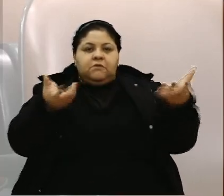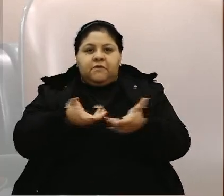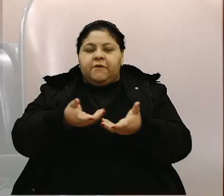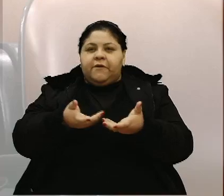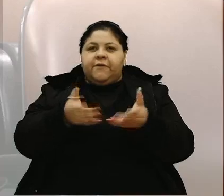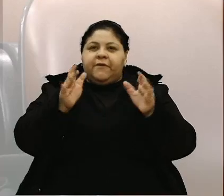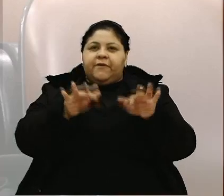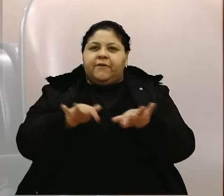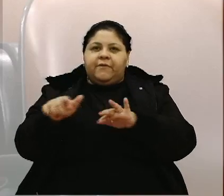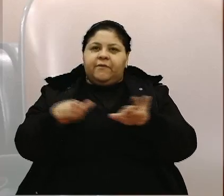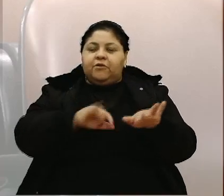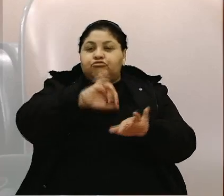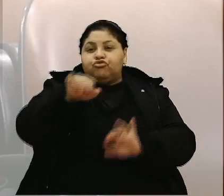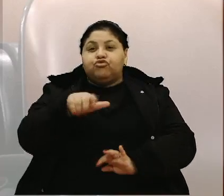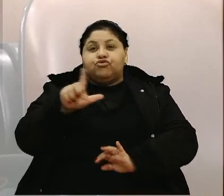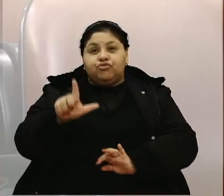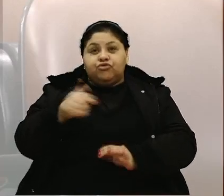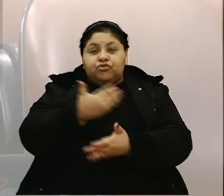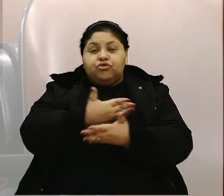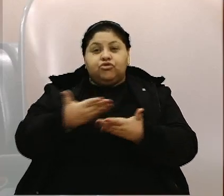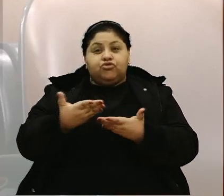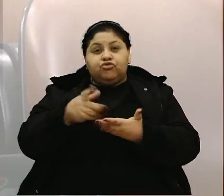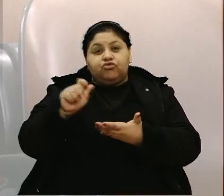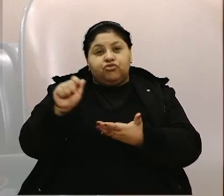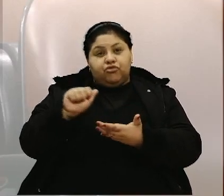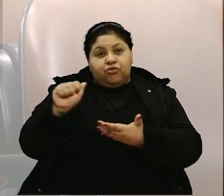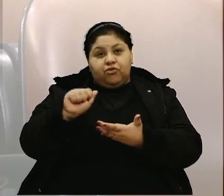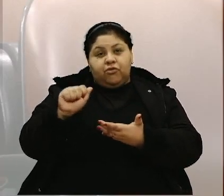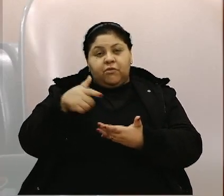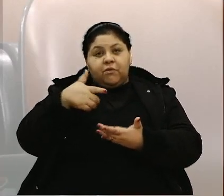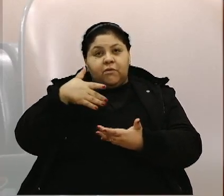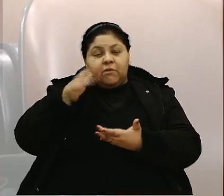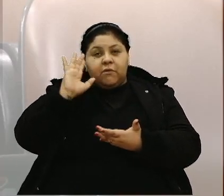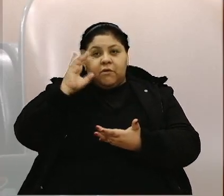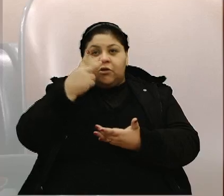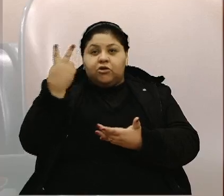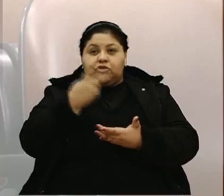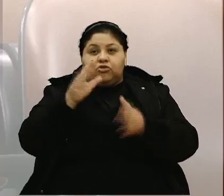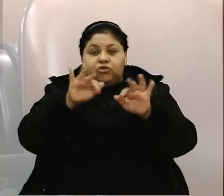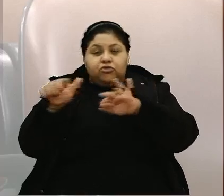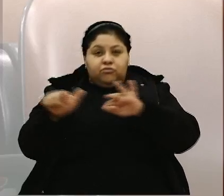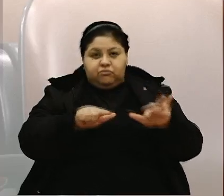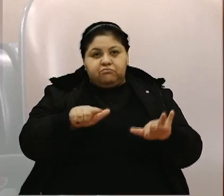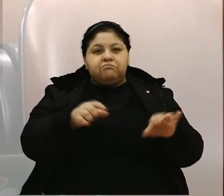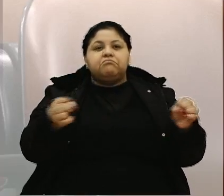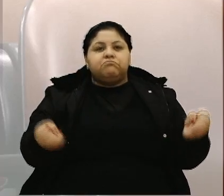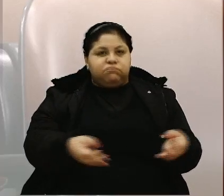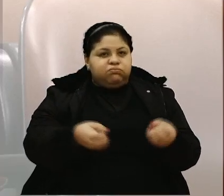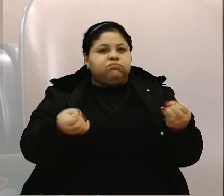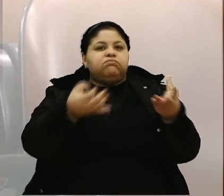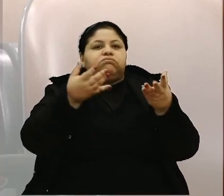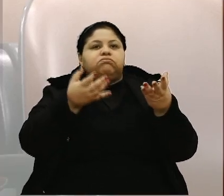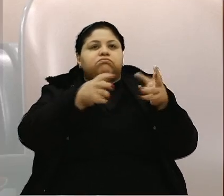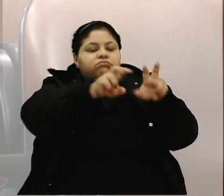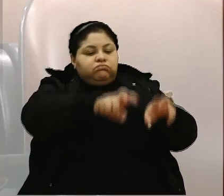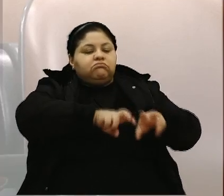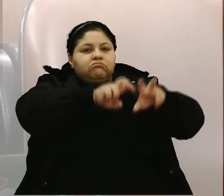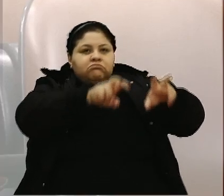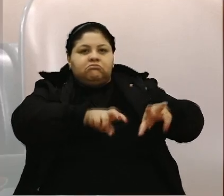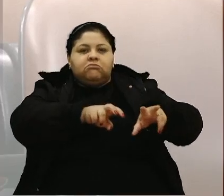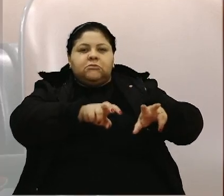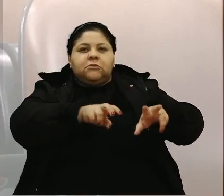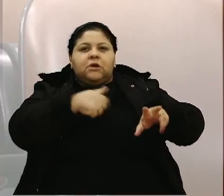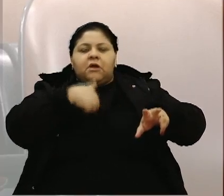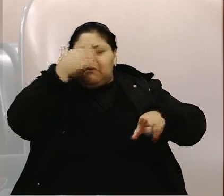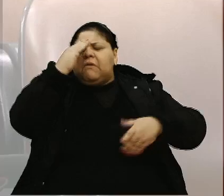de julho. No início de agosto vai acontecer 2 finais de semana, uma grande festa ali em Fazenda Souza. Eu creio